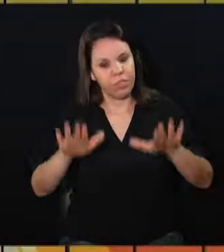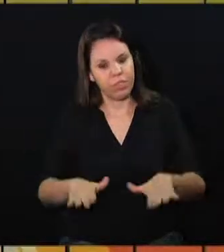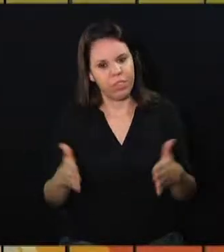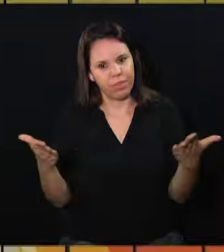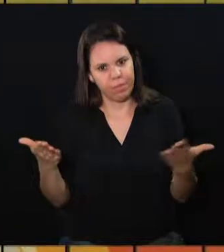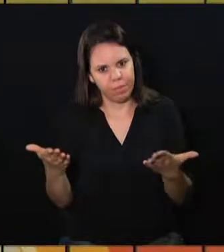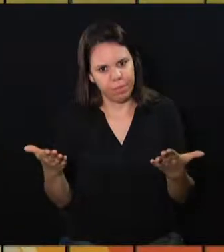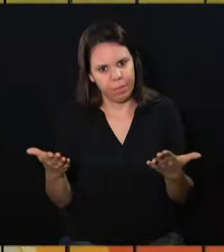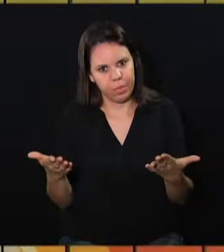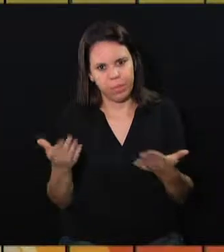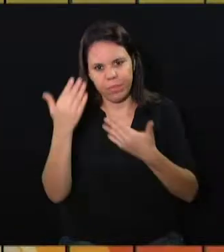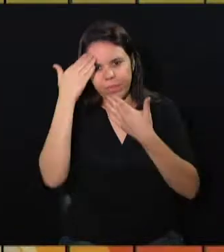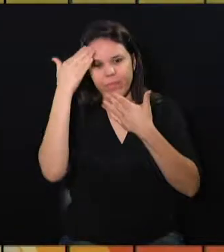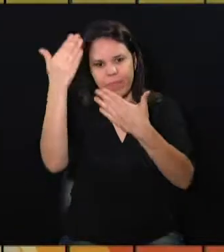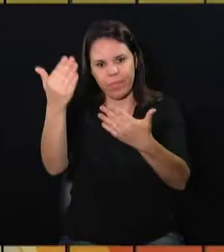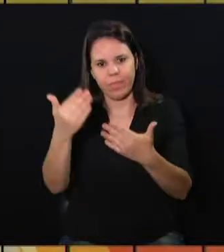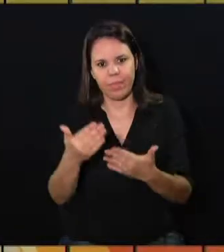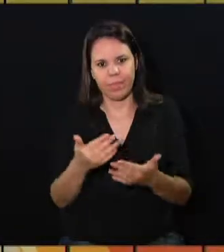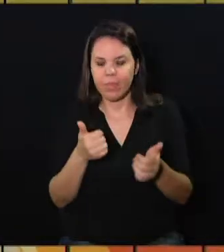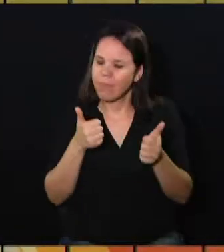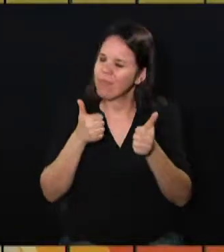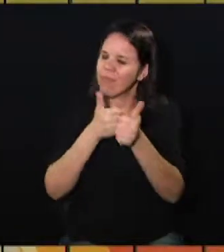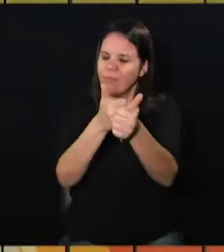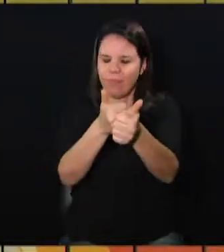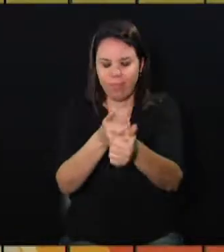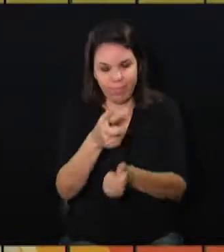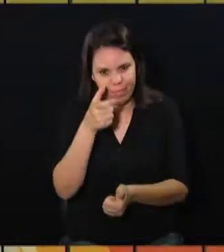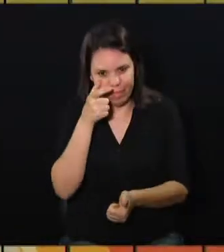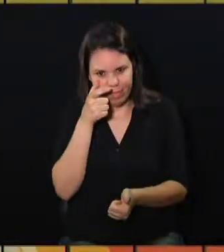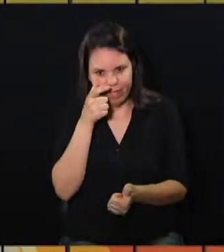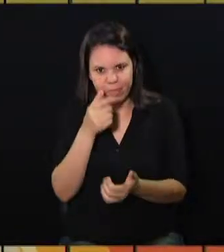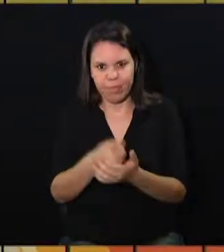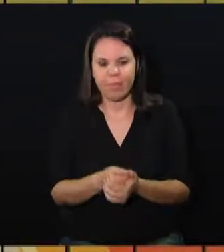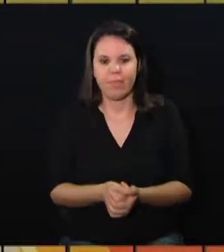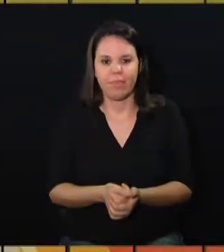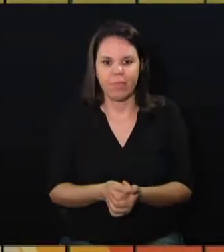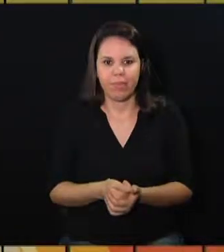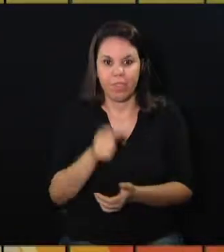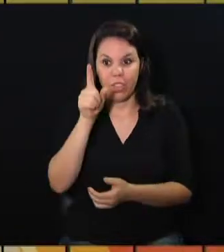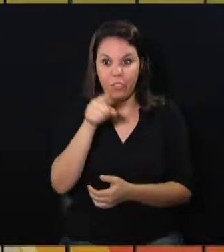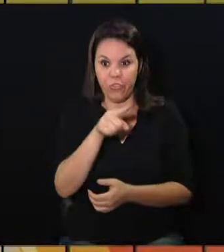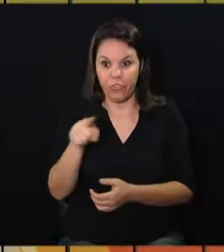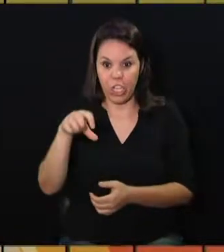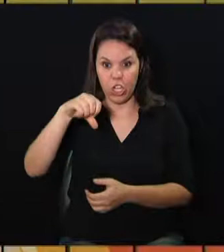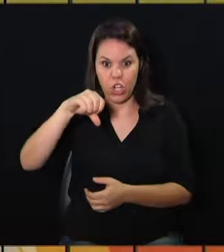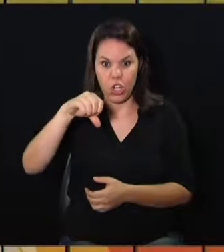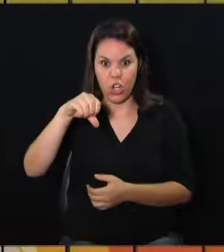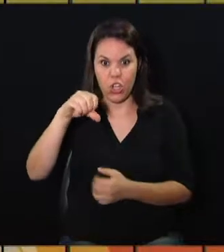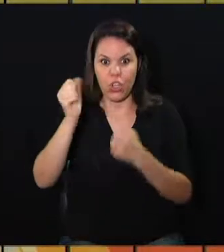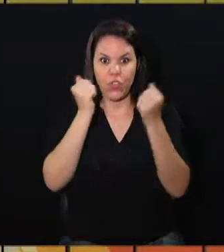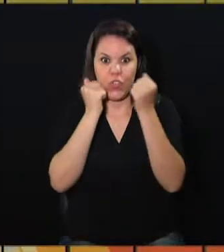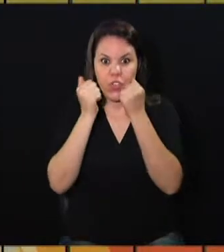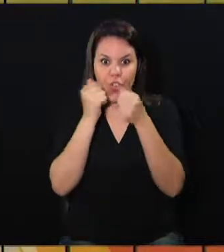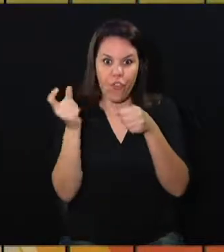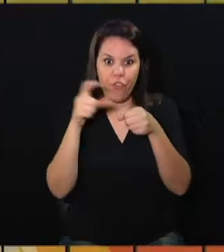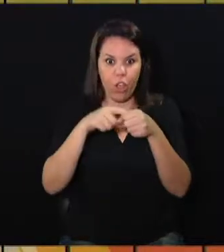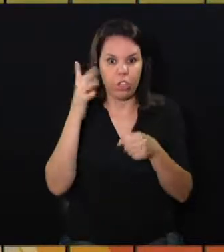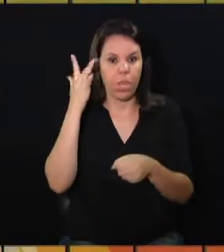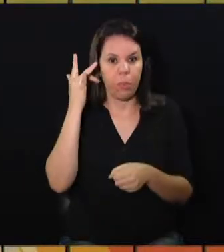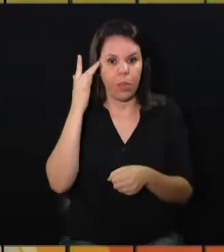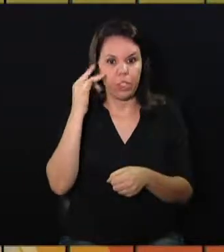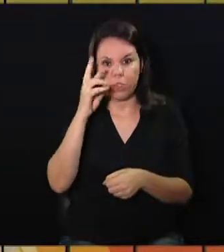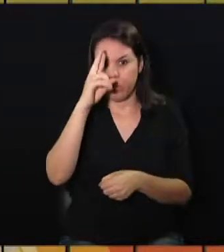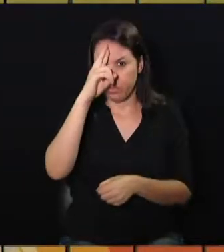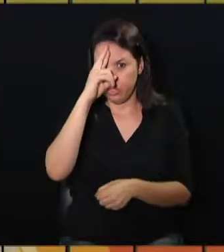por aqui. Muito obrigado pela sua companhia e audiência neste feriado de 9 de julho. Eu volto amanhã